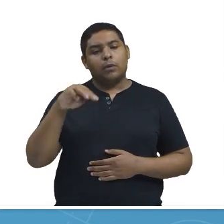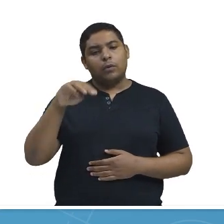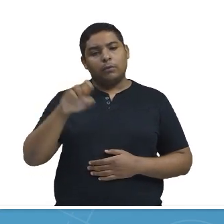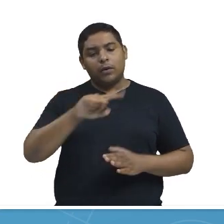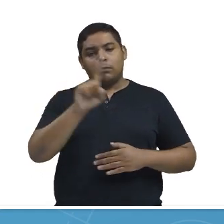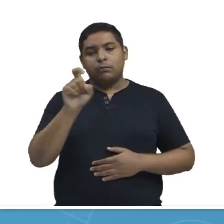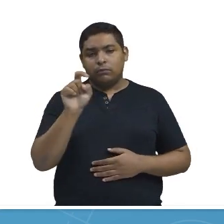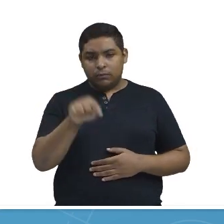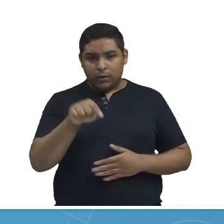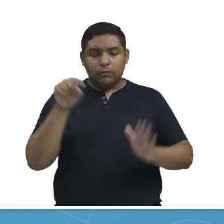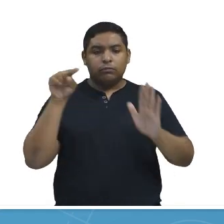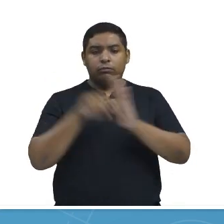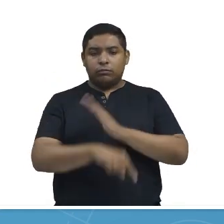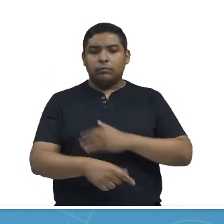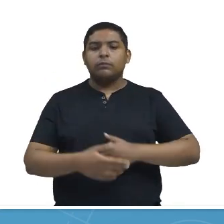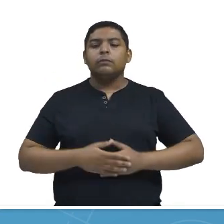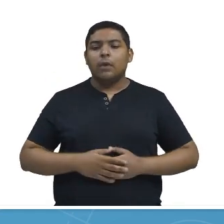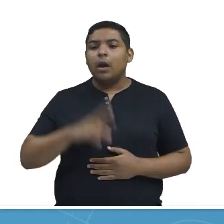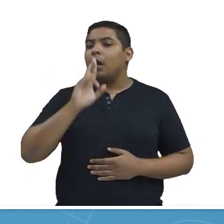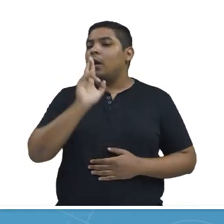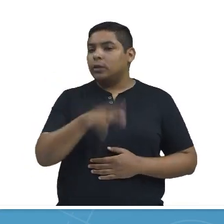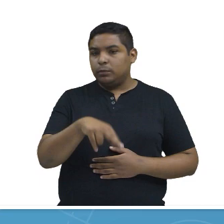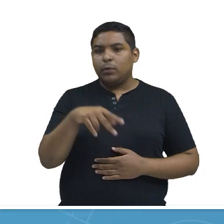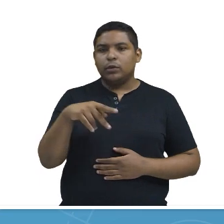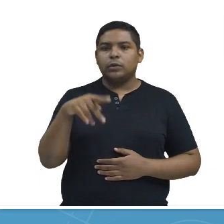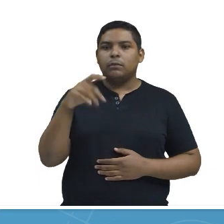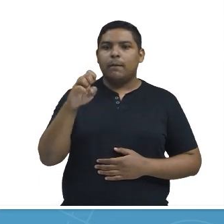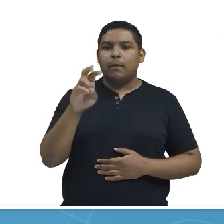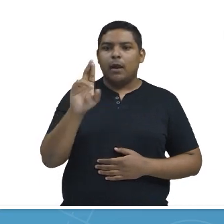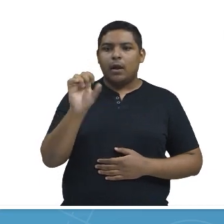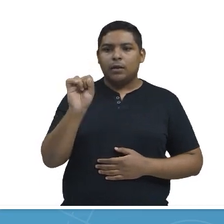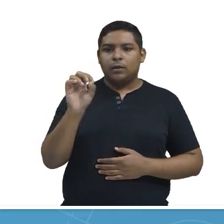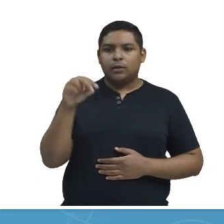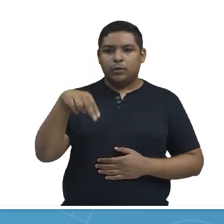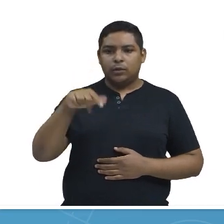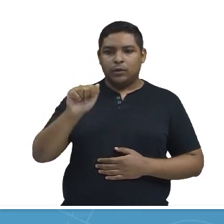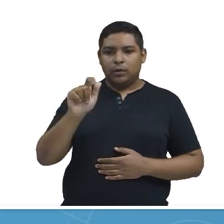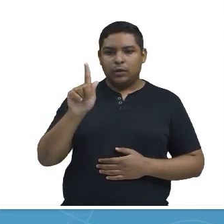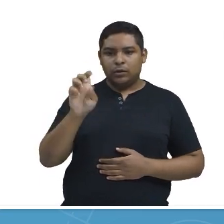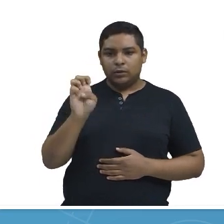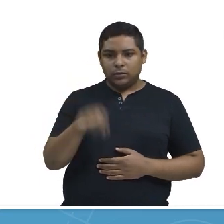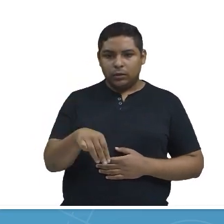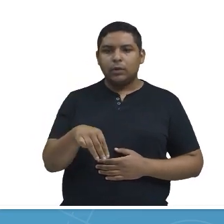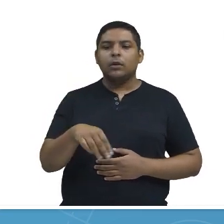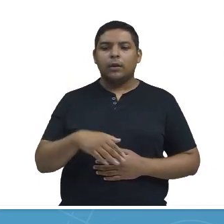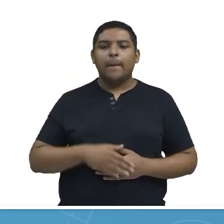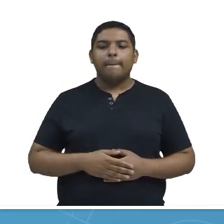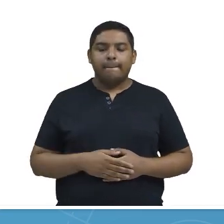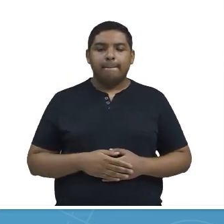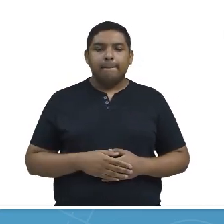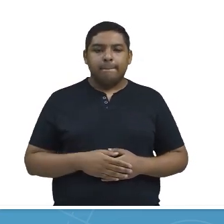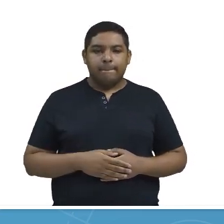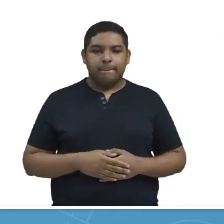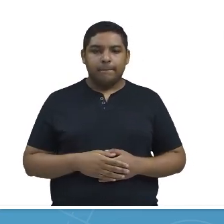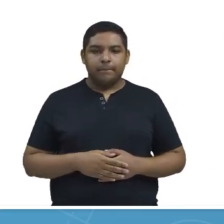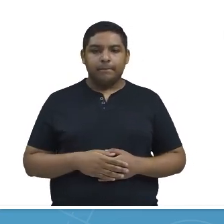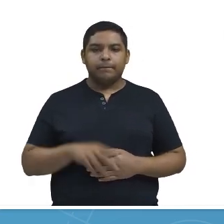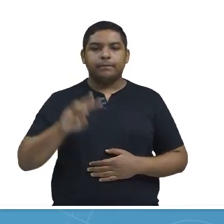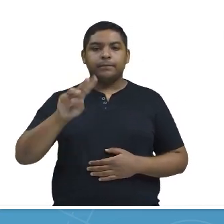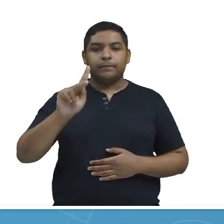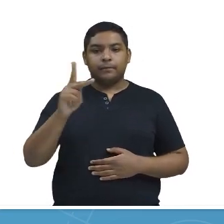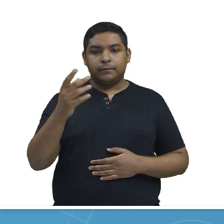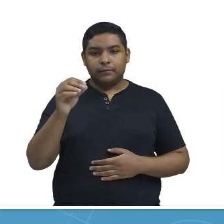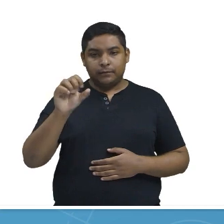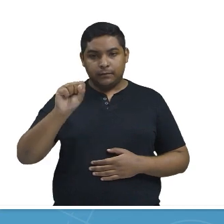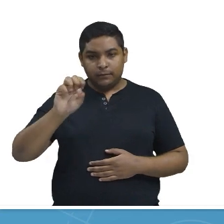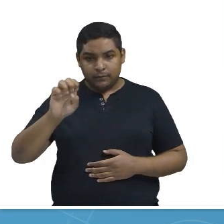a resposta lá do nosso personagem: It was produced by Al Gore, whose purpose is to